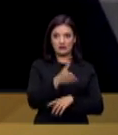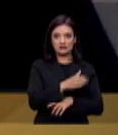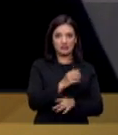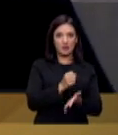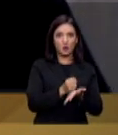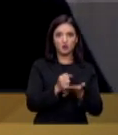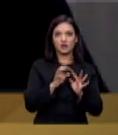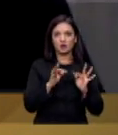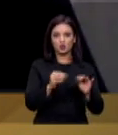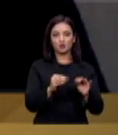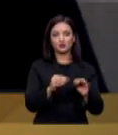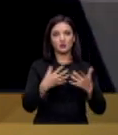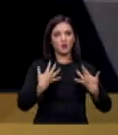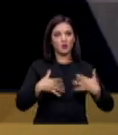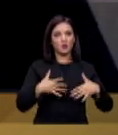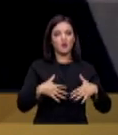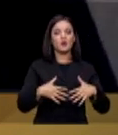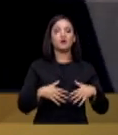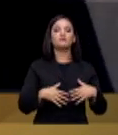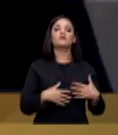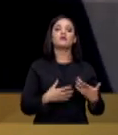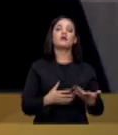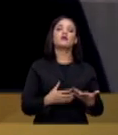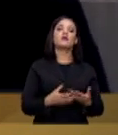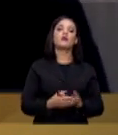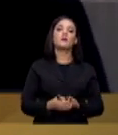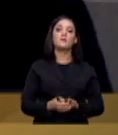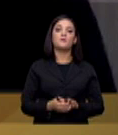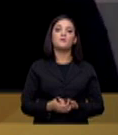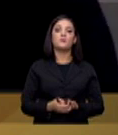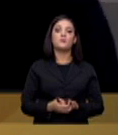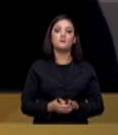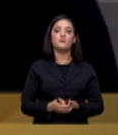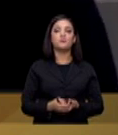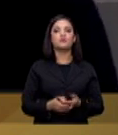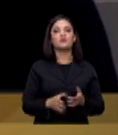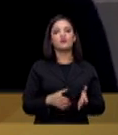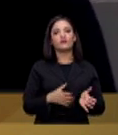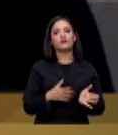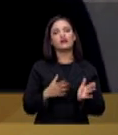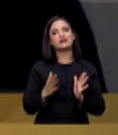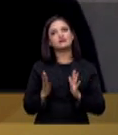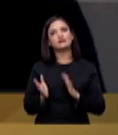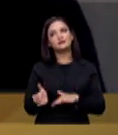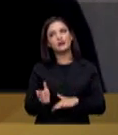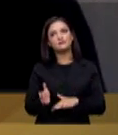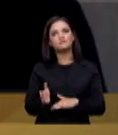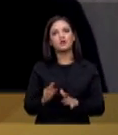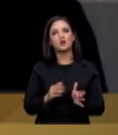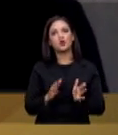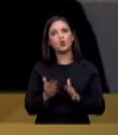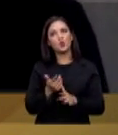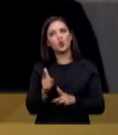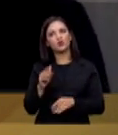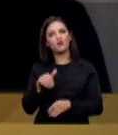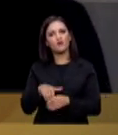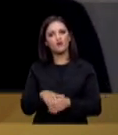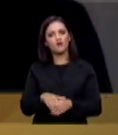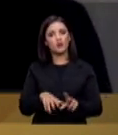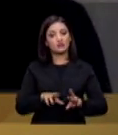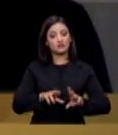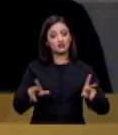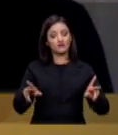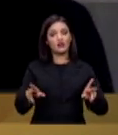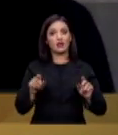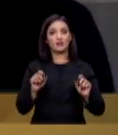contratações. Na divergência mais completa e extensa, o voto de Sua Excelência,